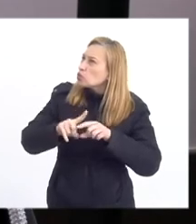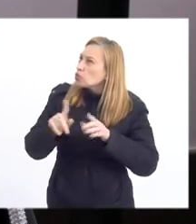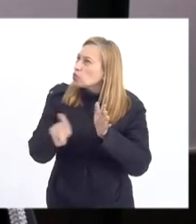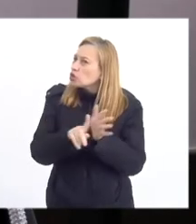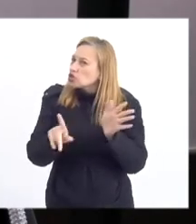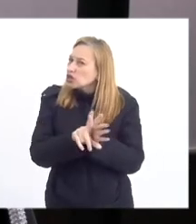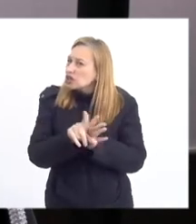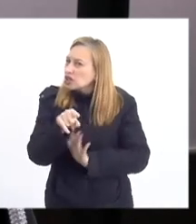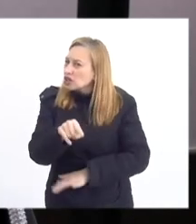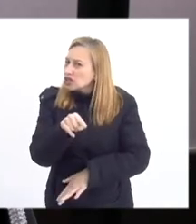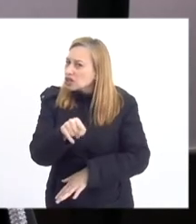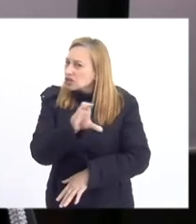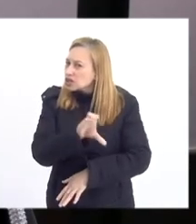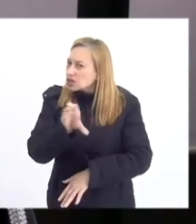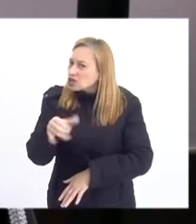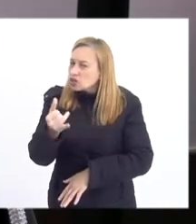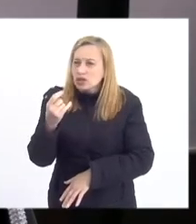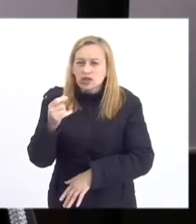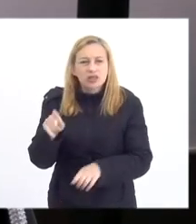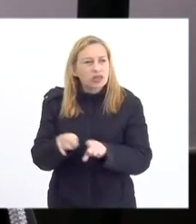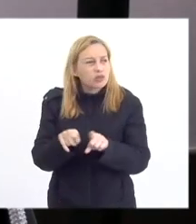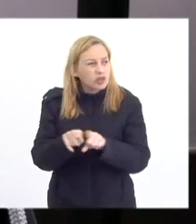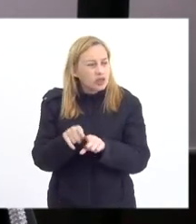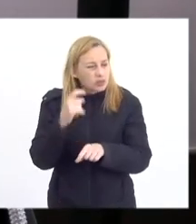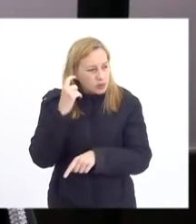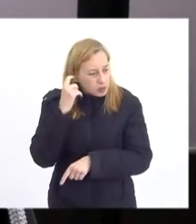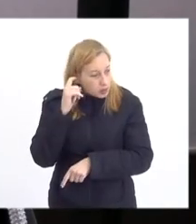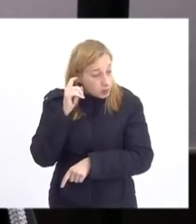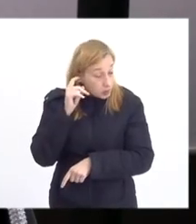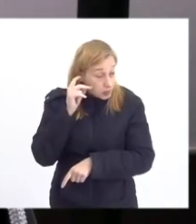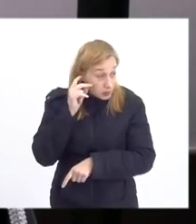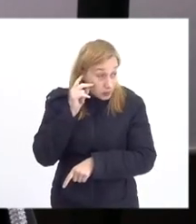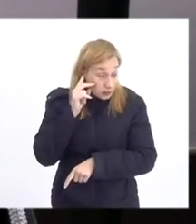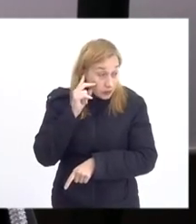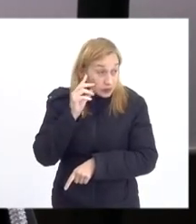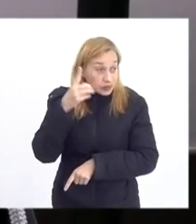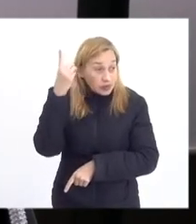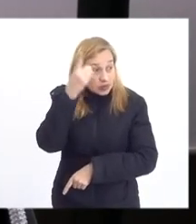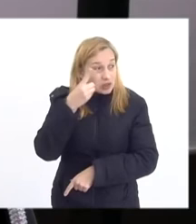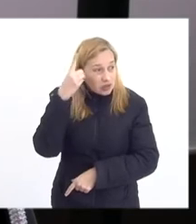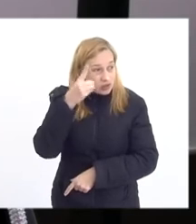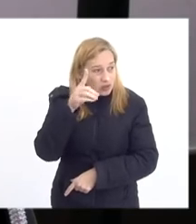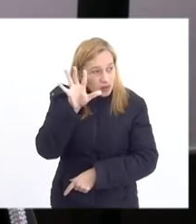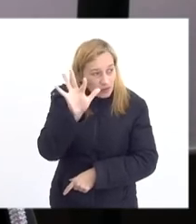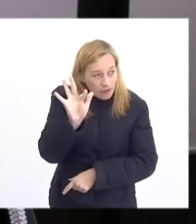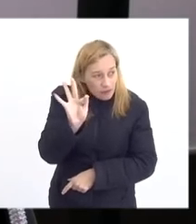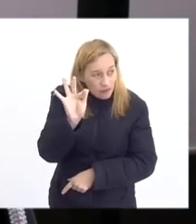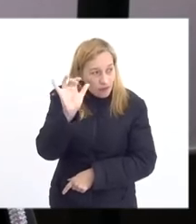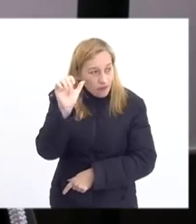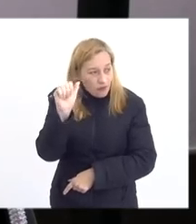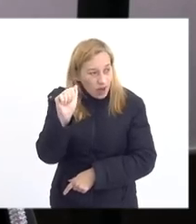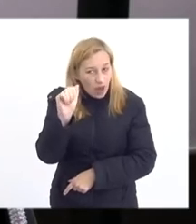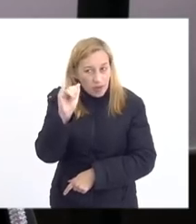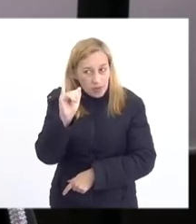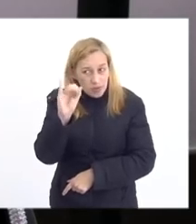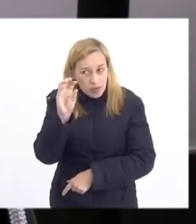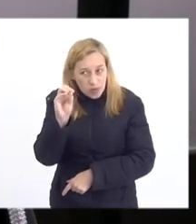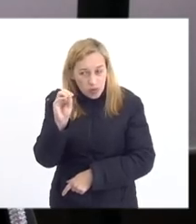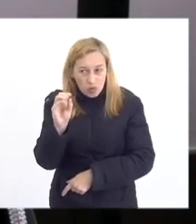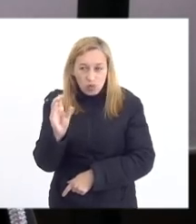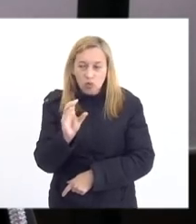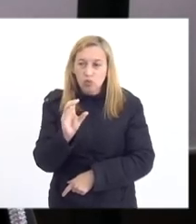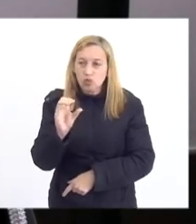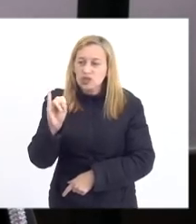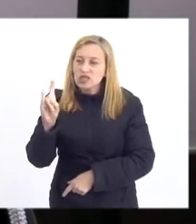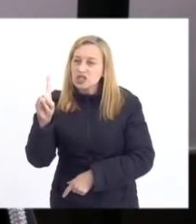de lei, está aqui na CCJ também, projeto de lei do deputado Fábio Silva, que